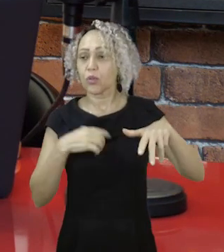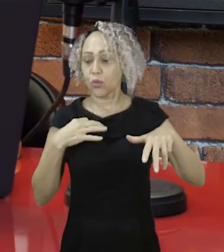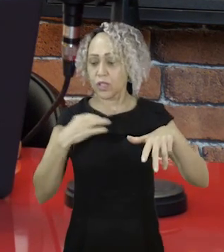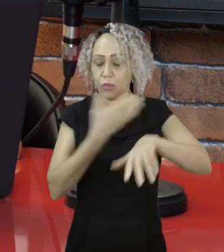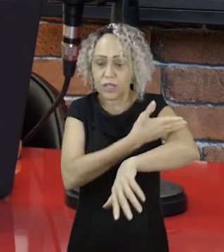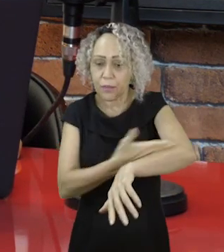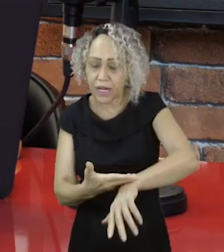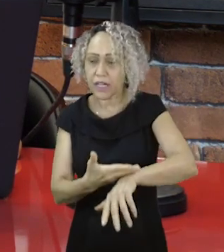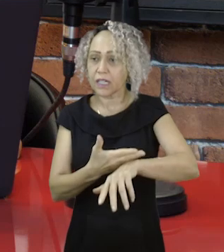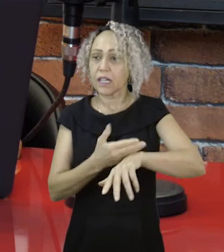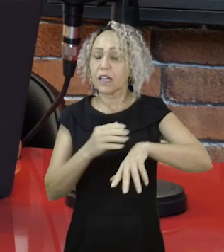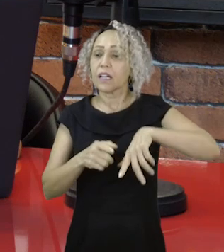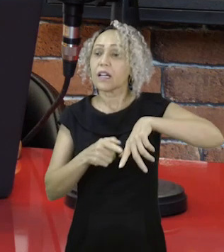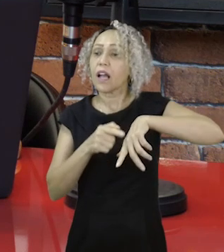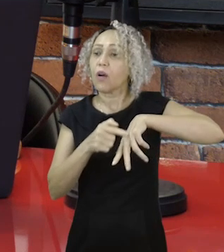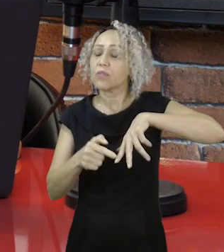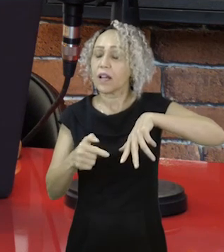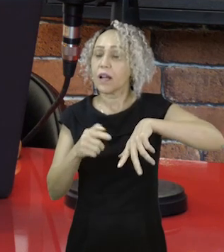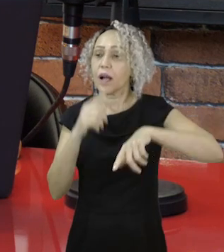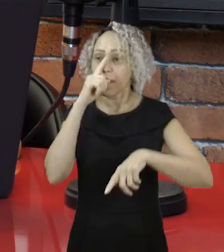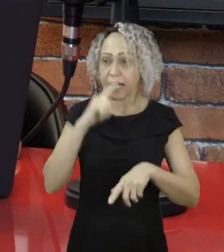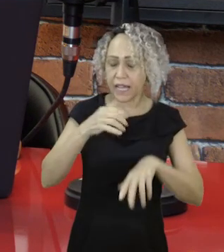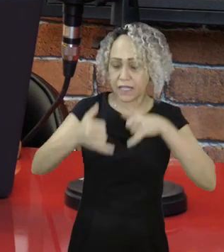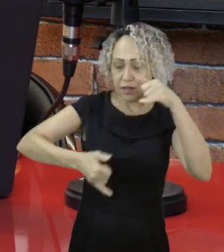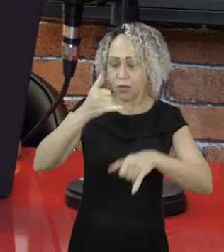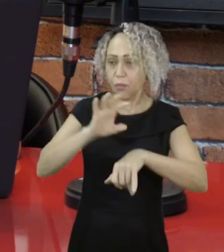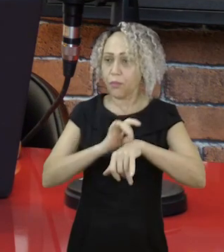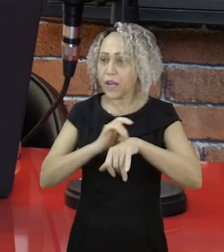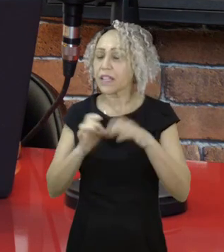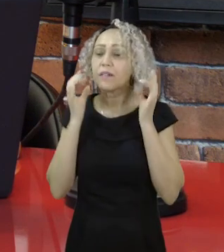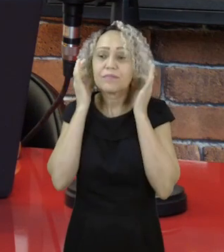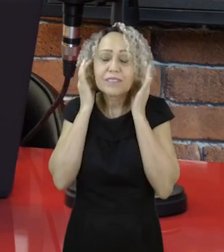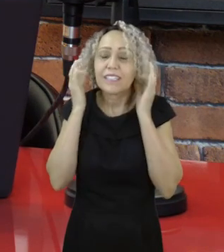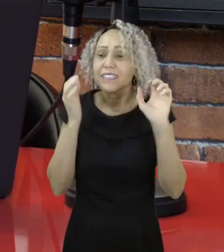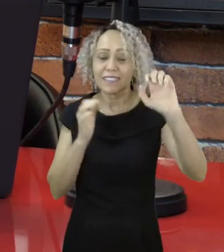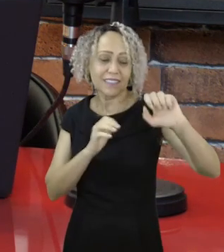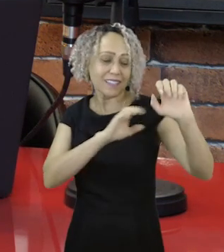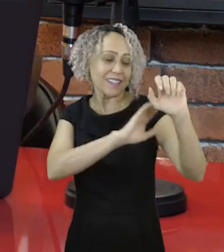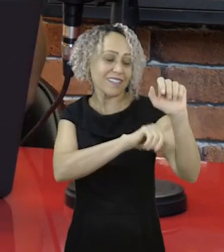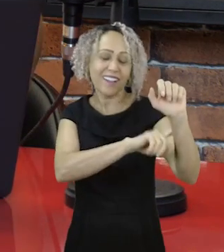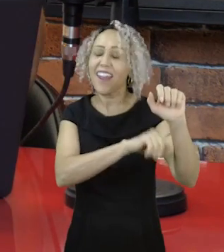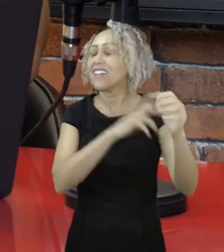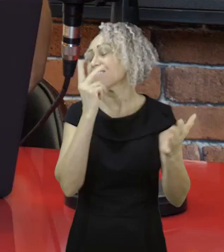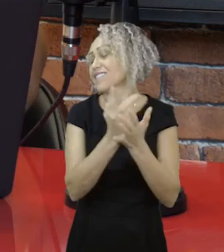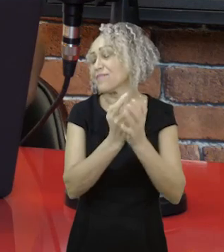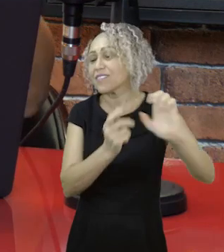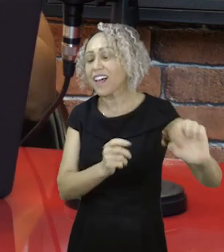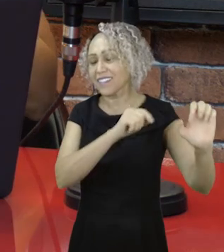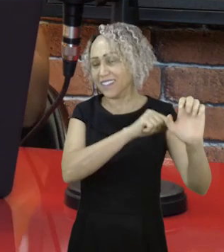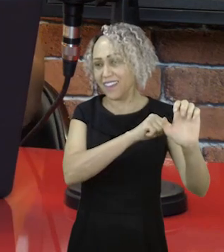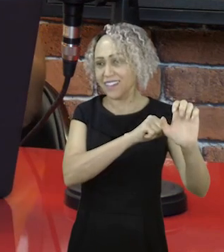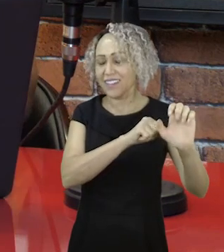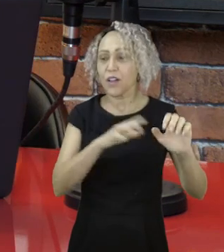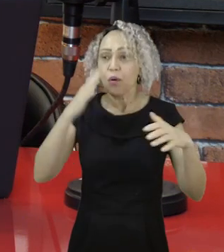uma blusa branca, calça amarela, sandálias pretas de salto alto, uso brincos de argolas pequenas e um relógio aqui